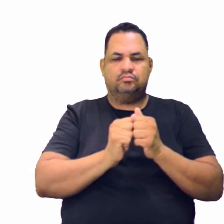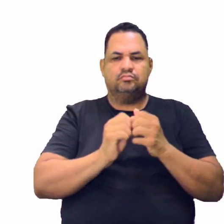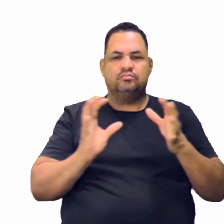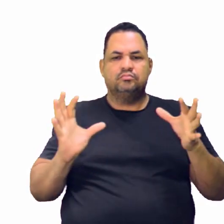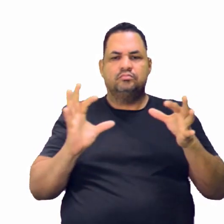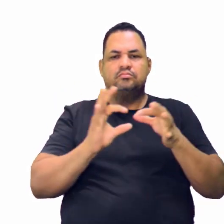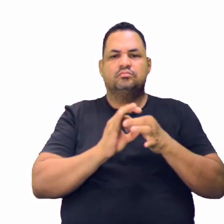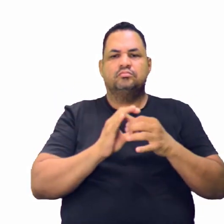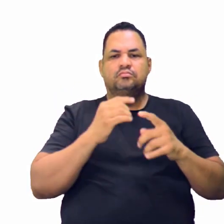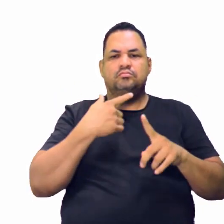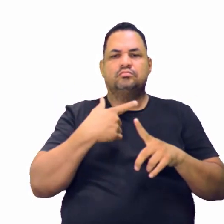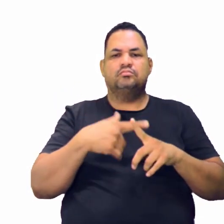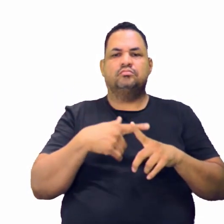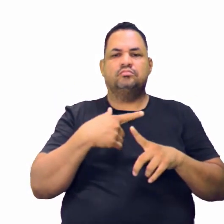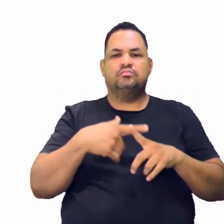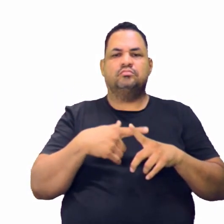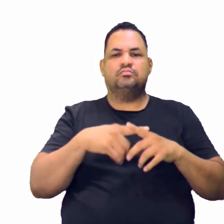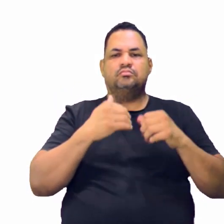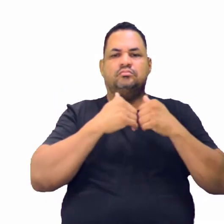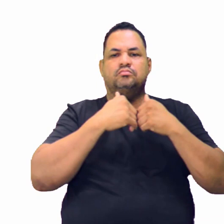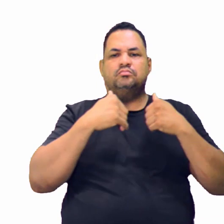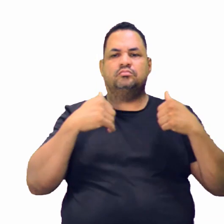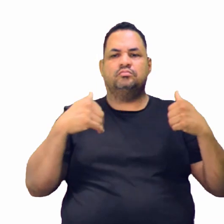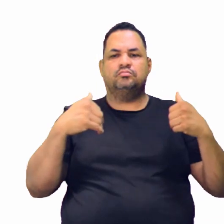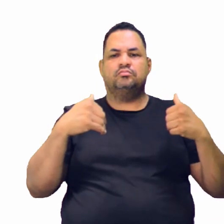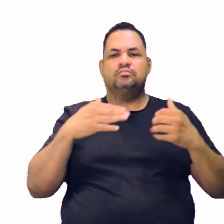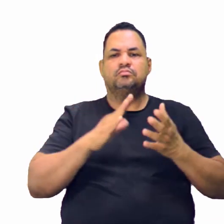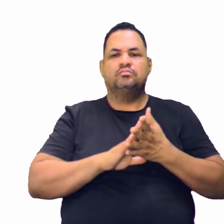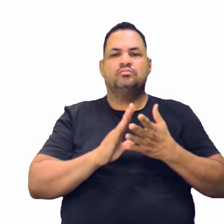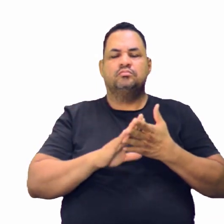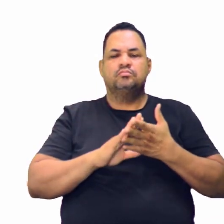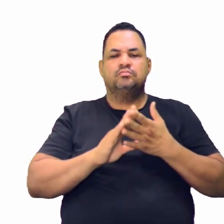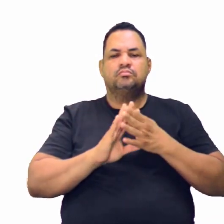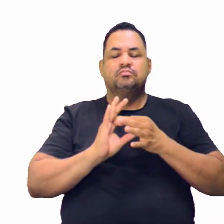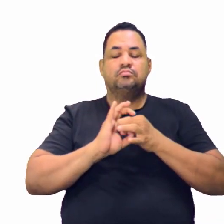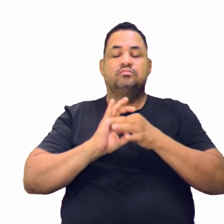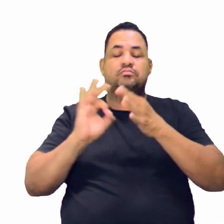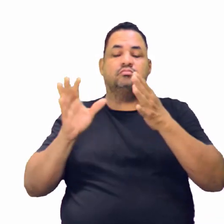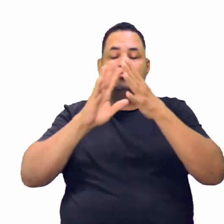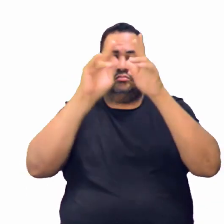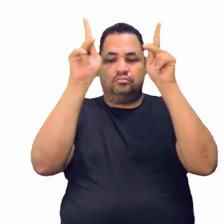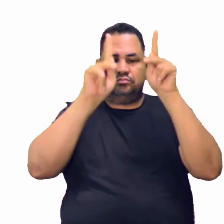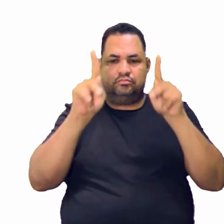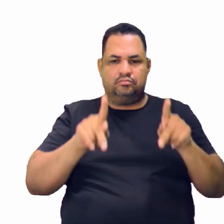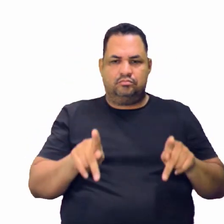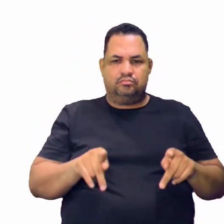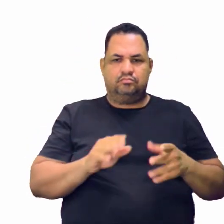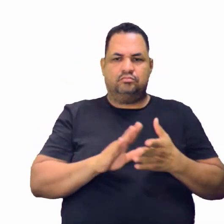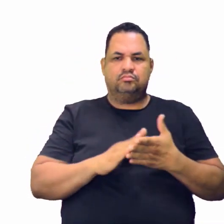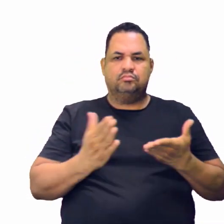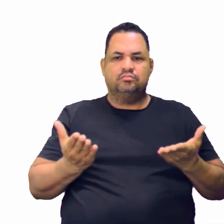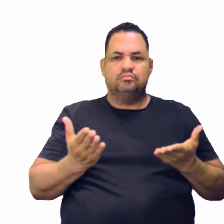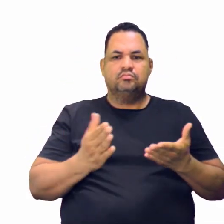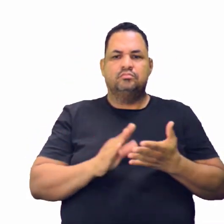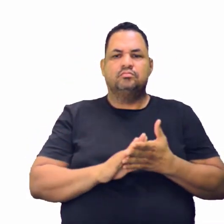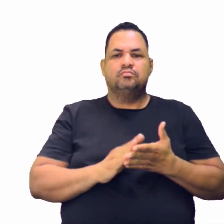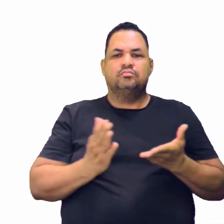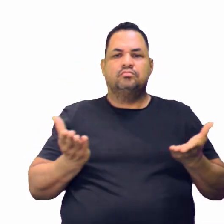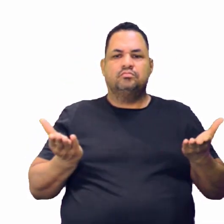conjunção. E por quê? Olha só, porque você me deixa em paz, ó, separadinho, certinho. Então aqui sim, por isso que